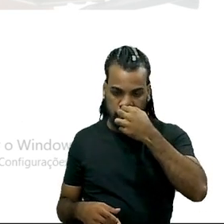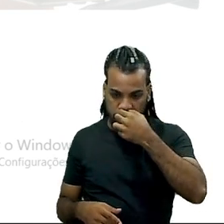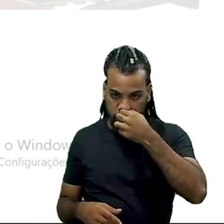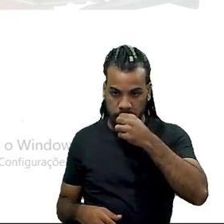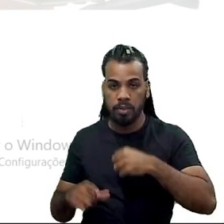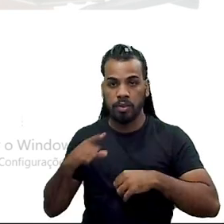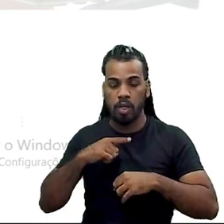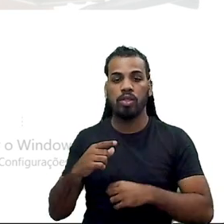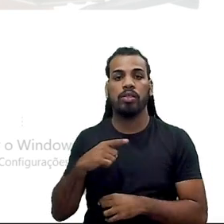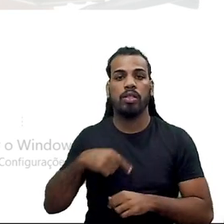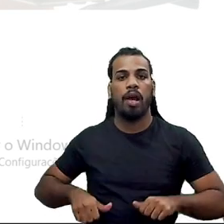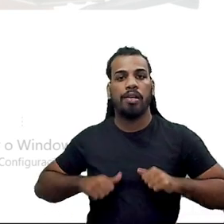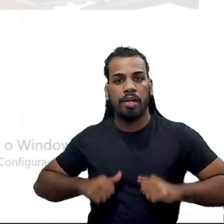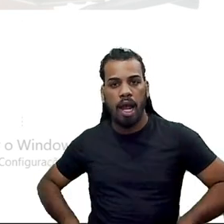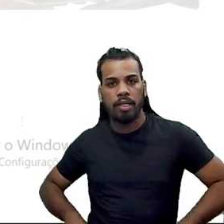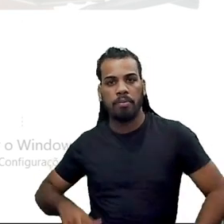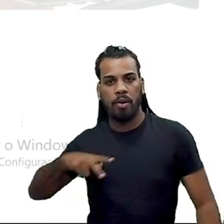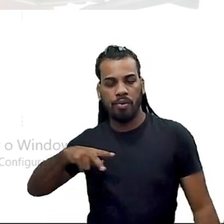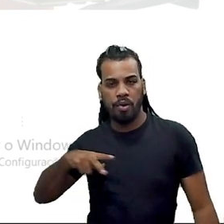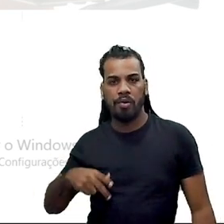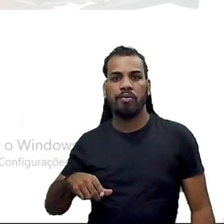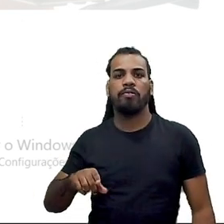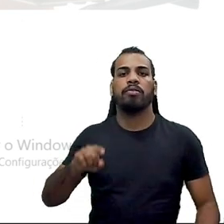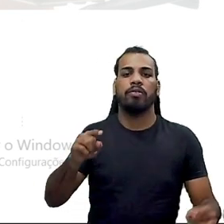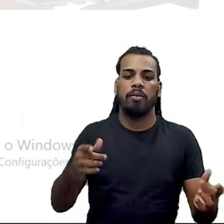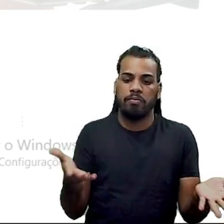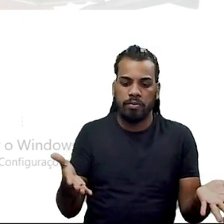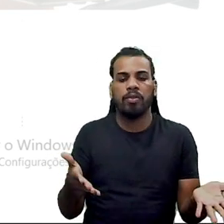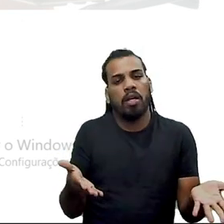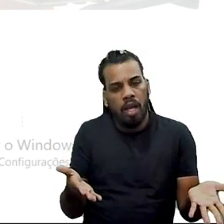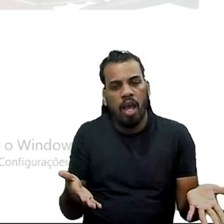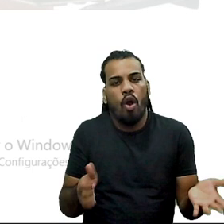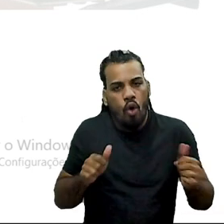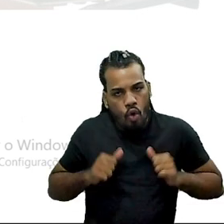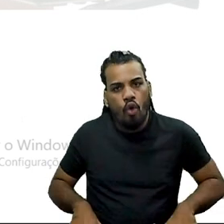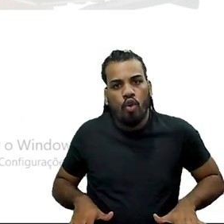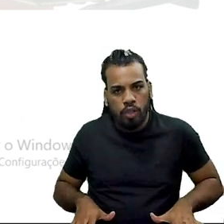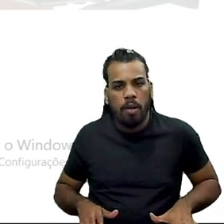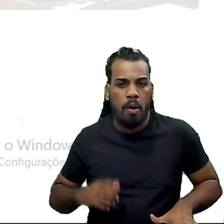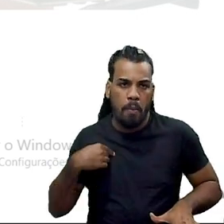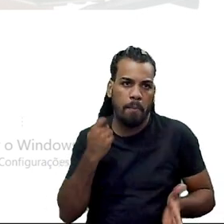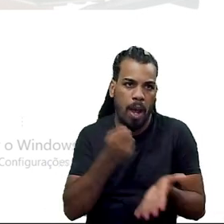Nós temos nossos gastos pessoais. Não deixa de ser custos e despesa. Eu